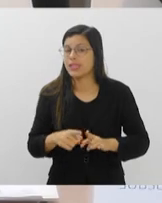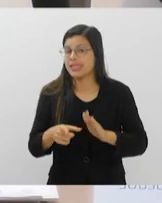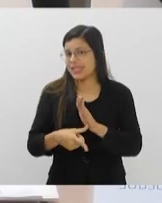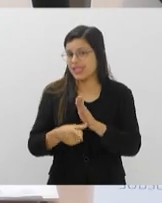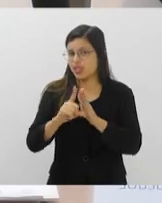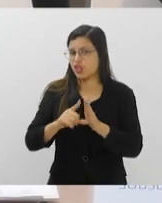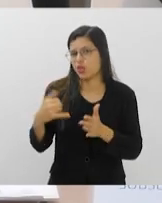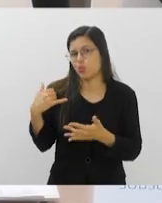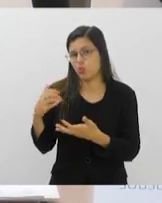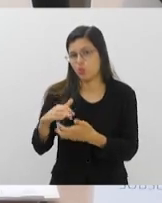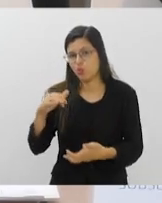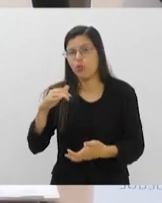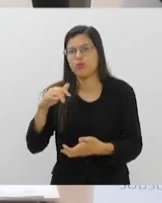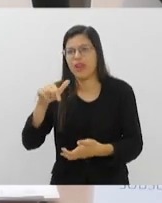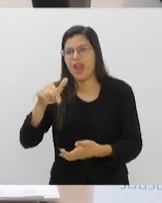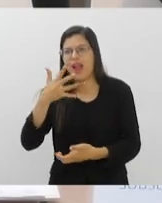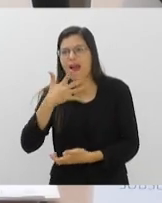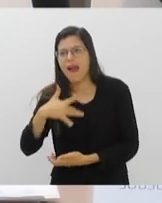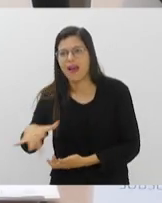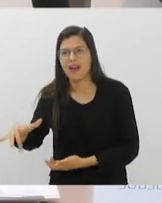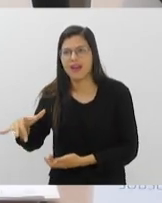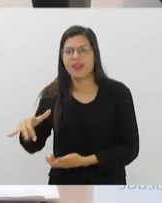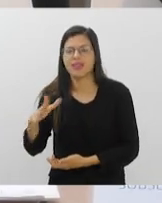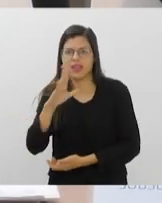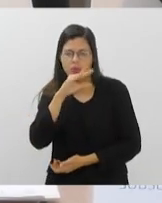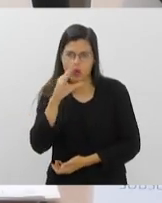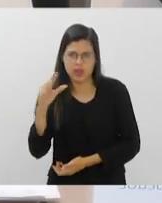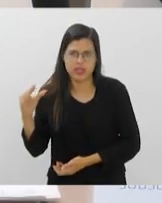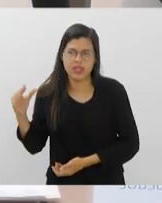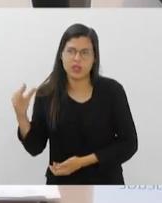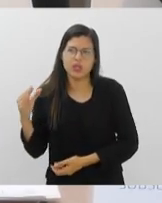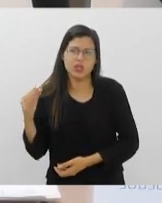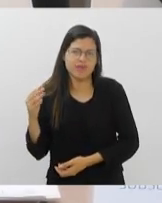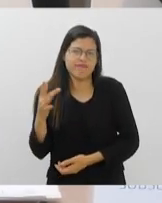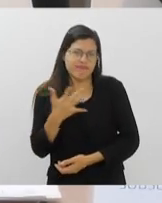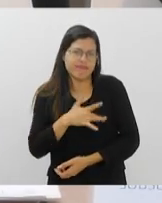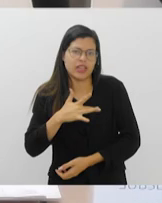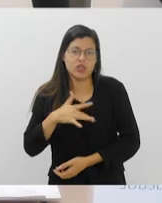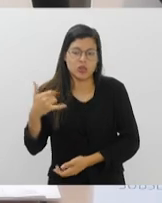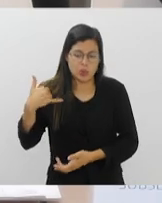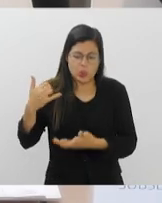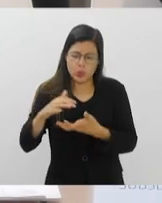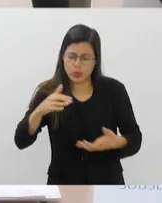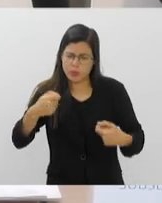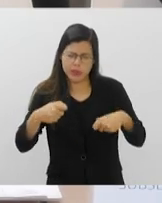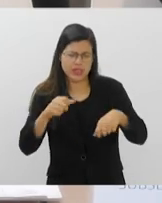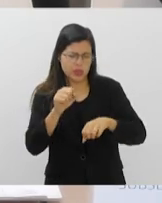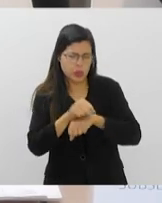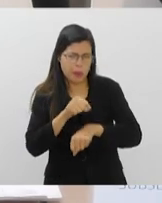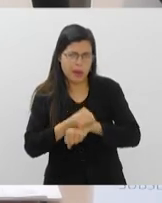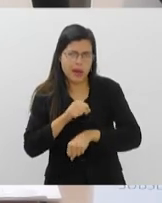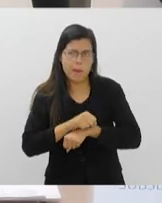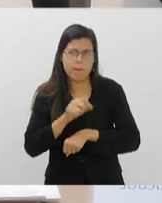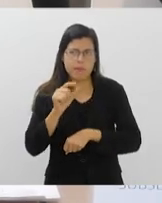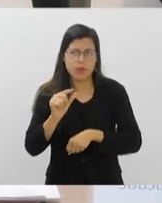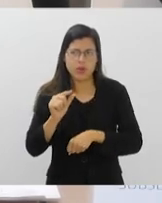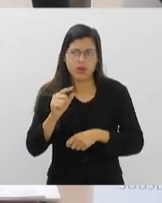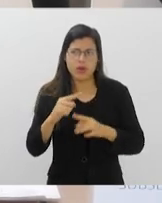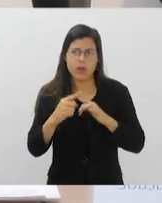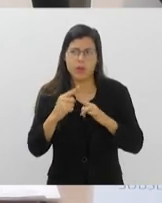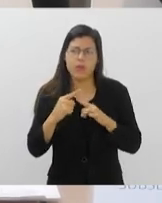então tadinho dos idosos tem que esperar um pouquinho que também é prioridade porque Dr Sérgio e outros precisam dar